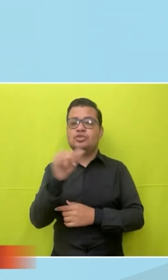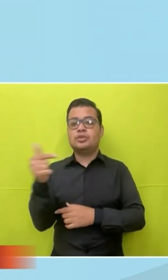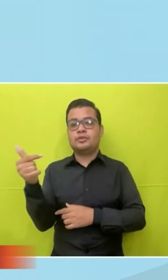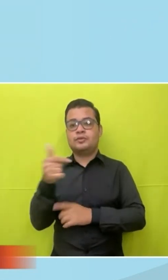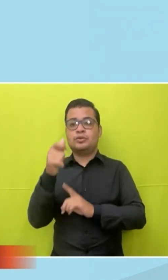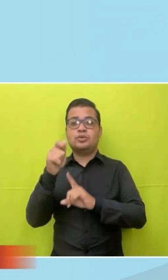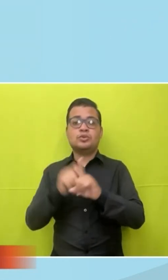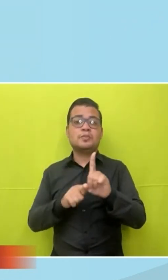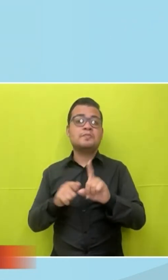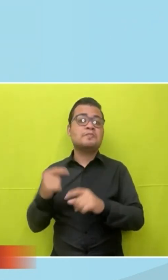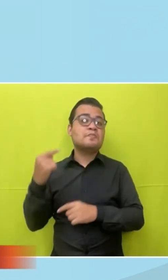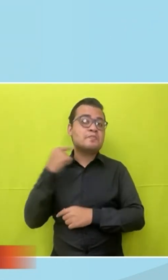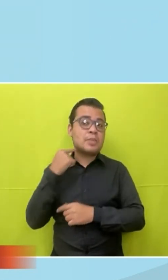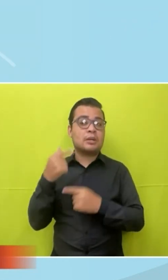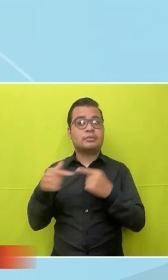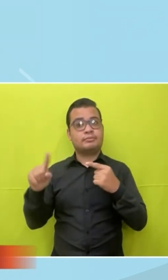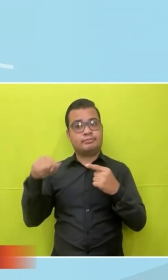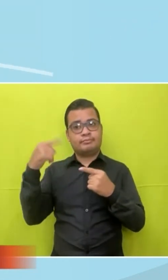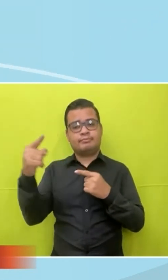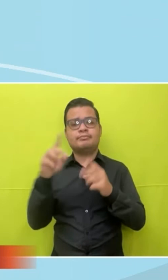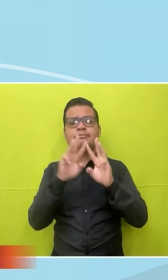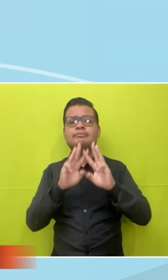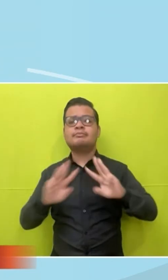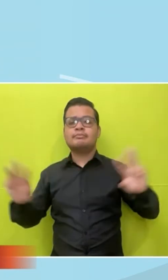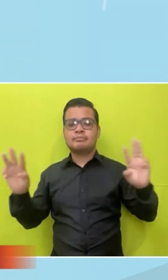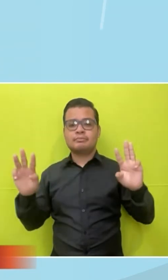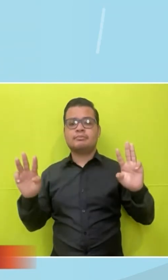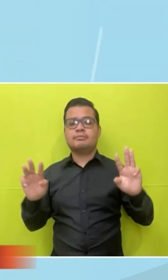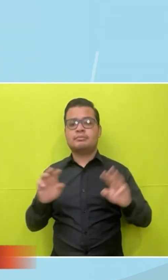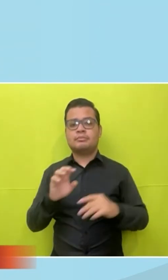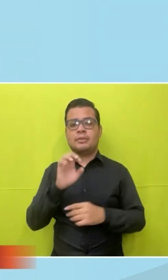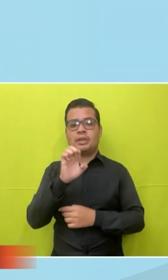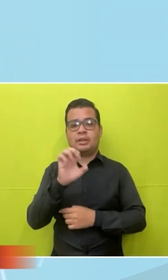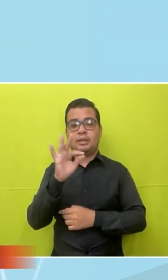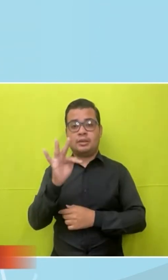semana que vem então, né? No site